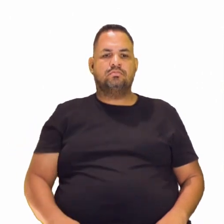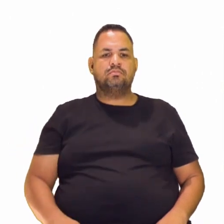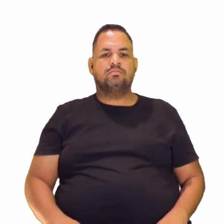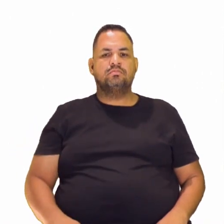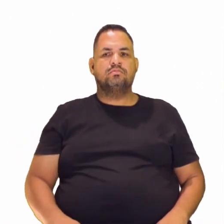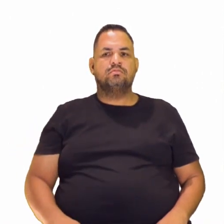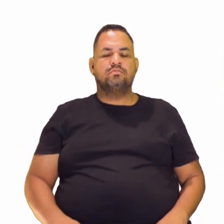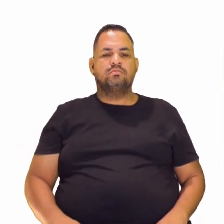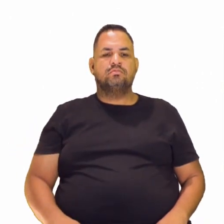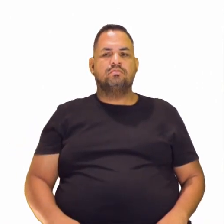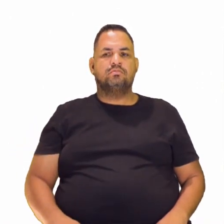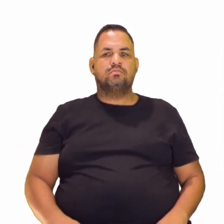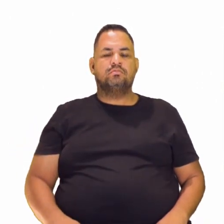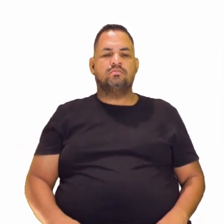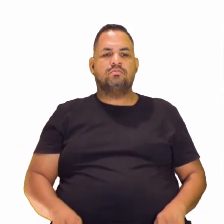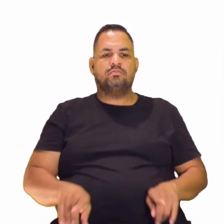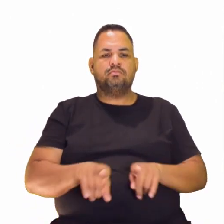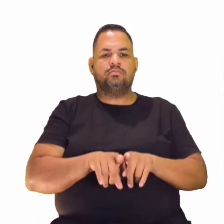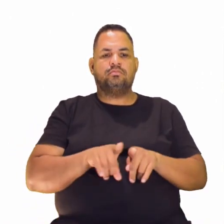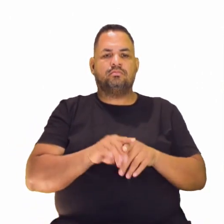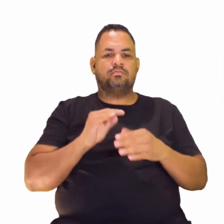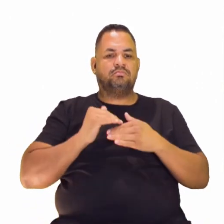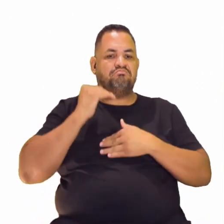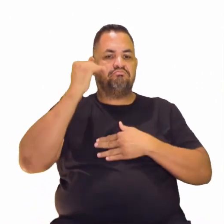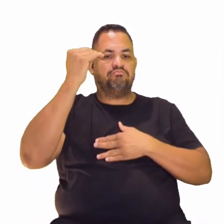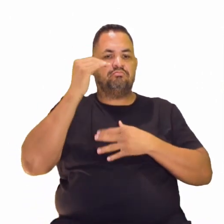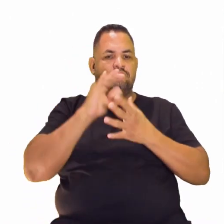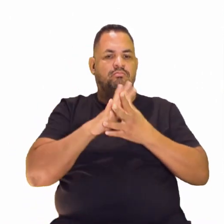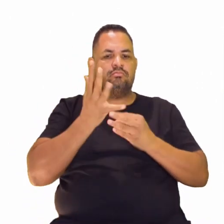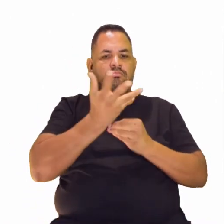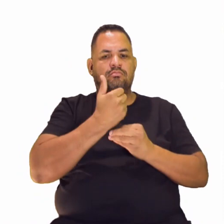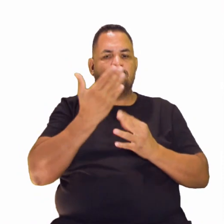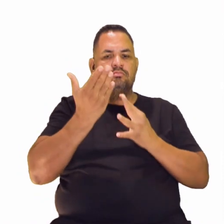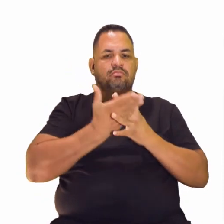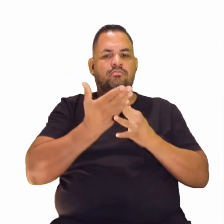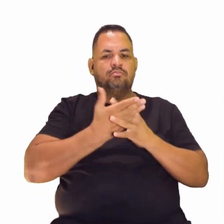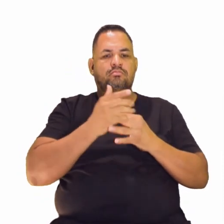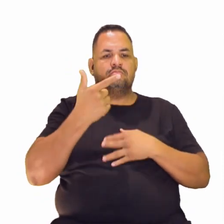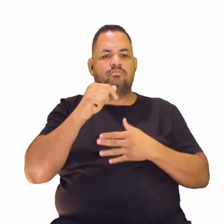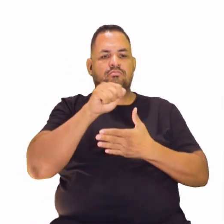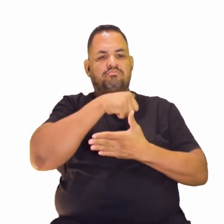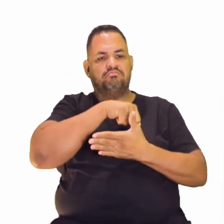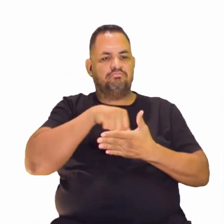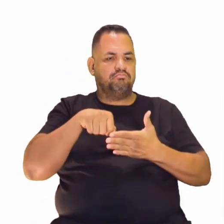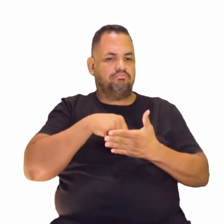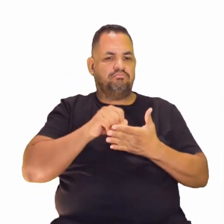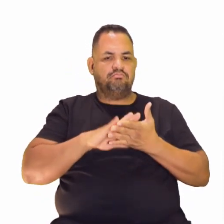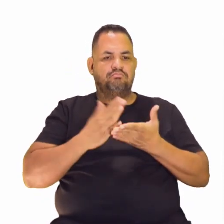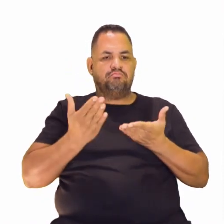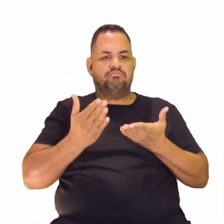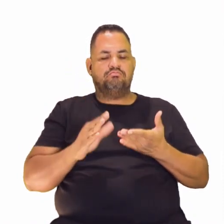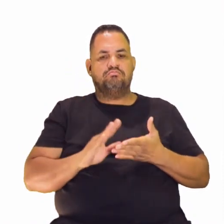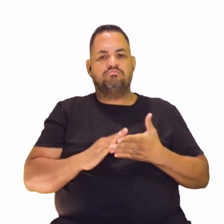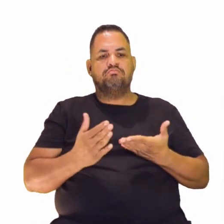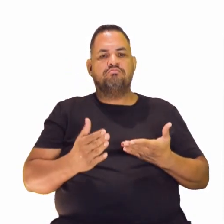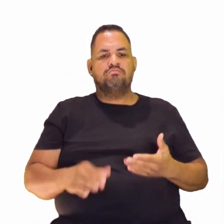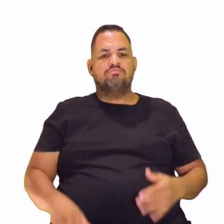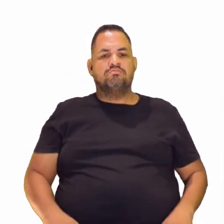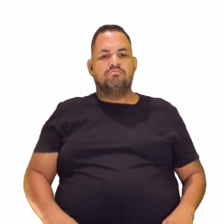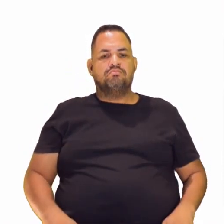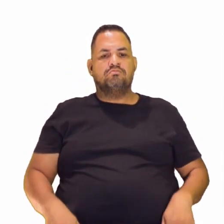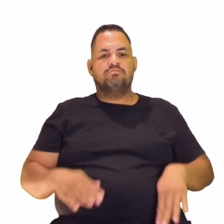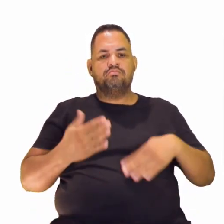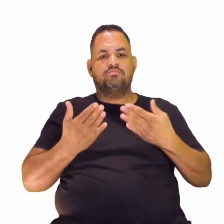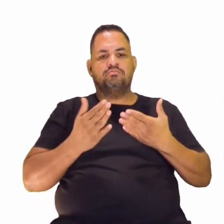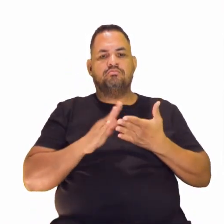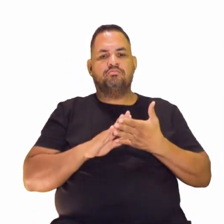E também, para além da arte barroca, não temos registro suficiente de